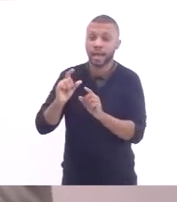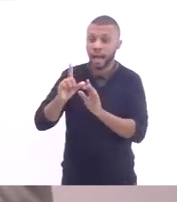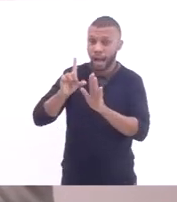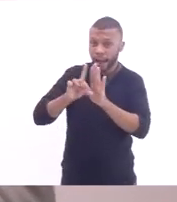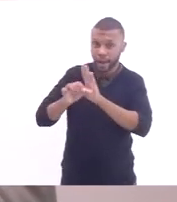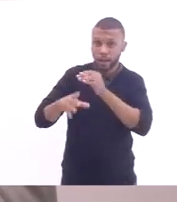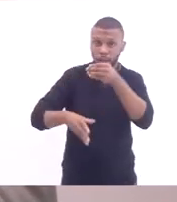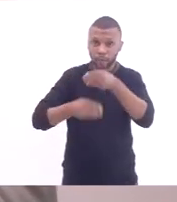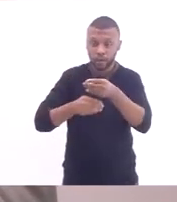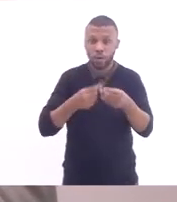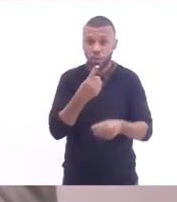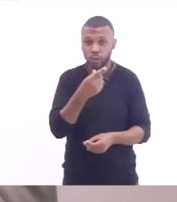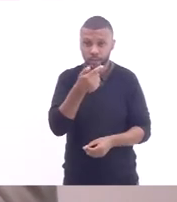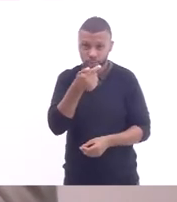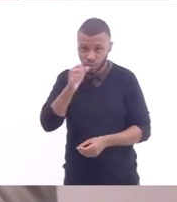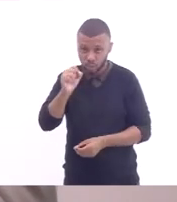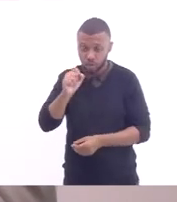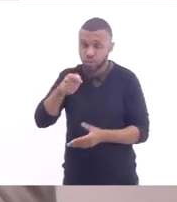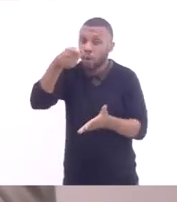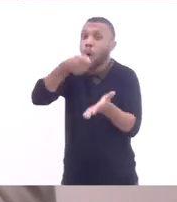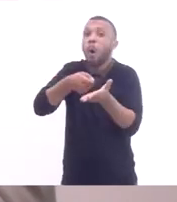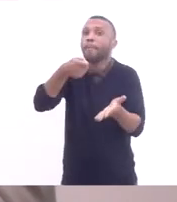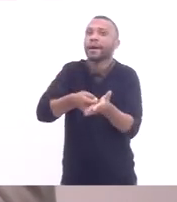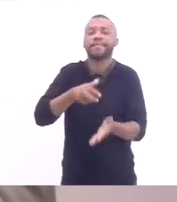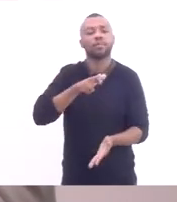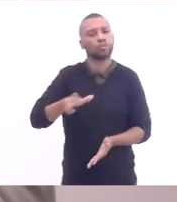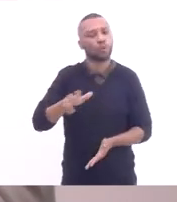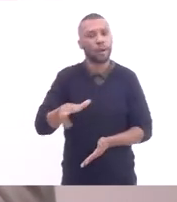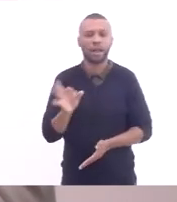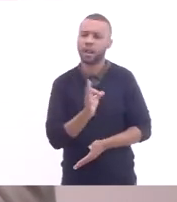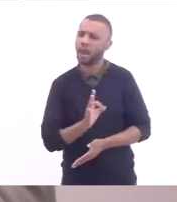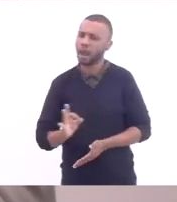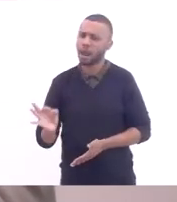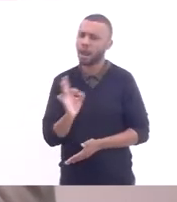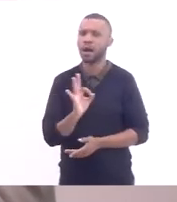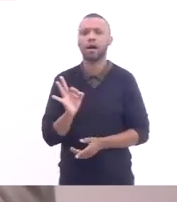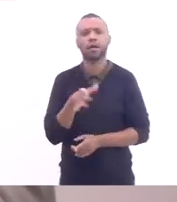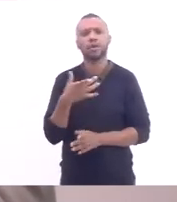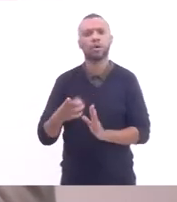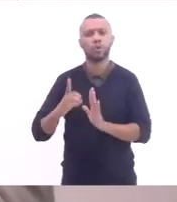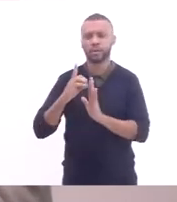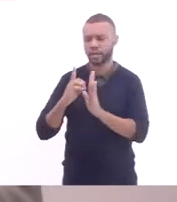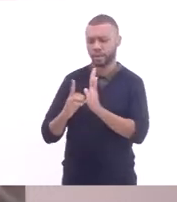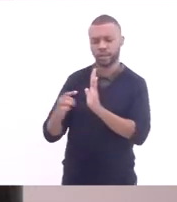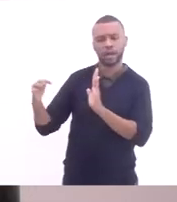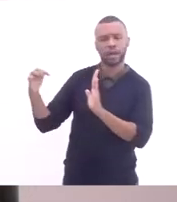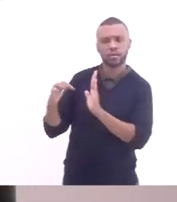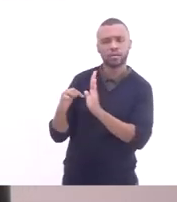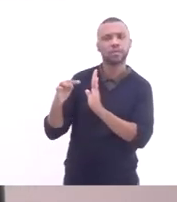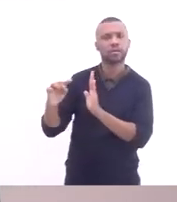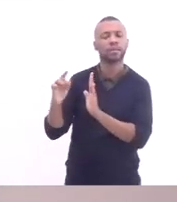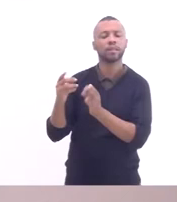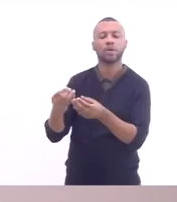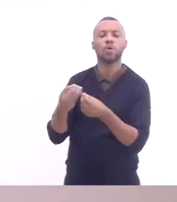não obrigava, se lembra, né, deputado? E o decreto é que acabou